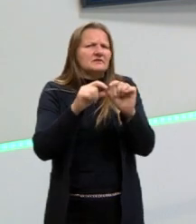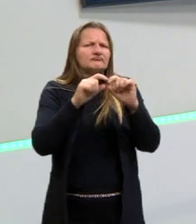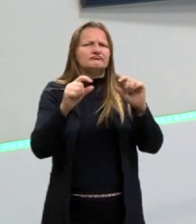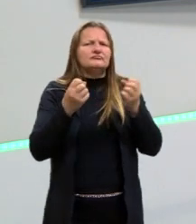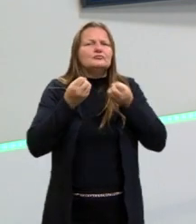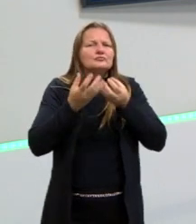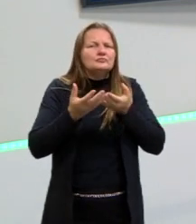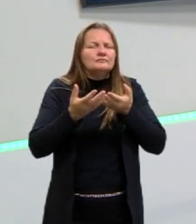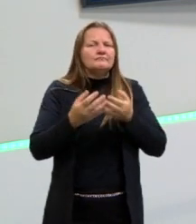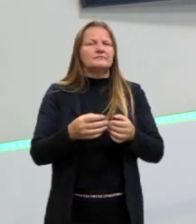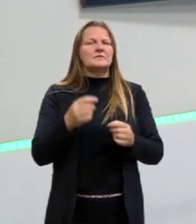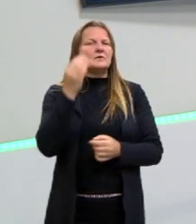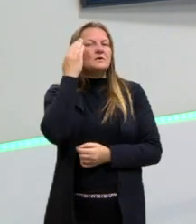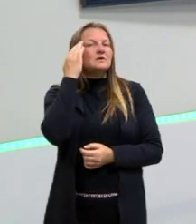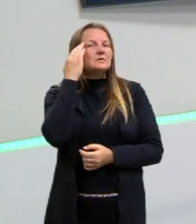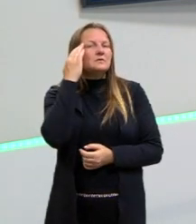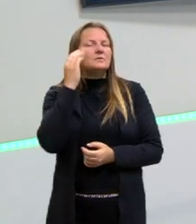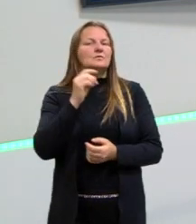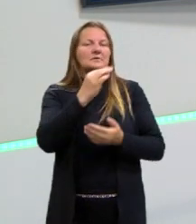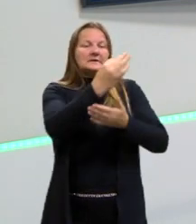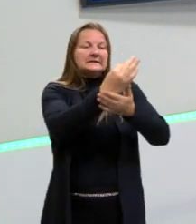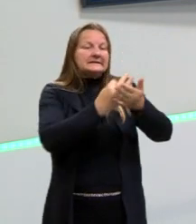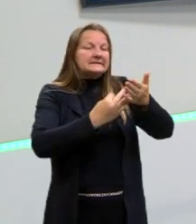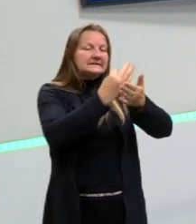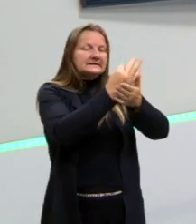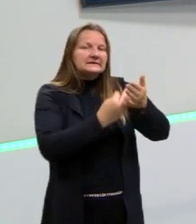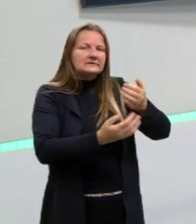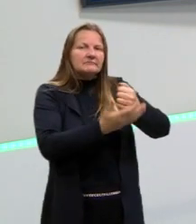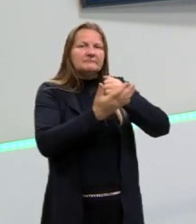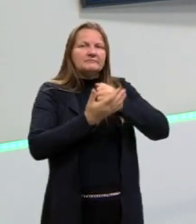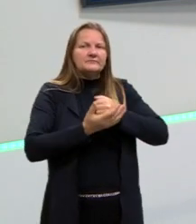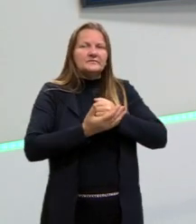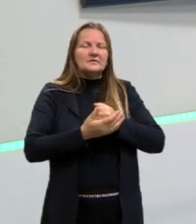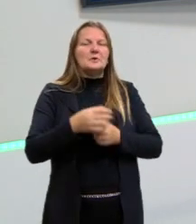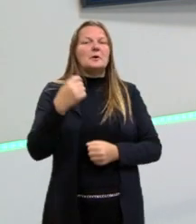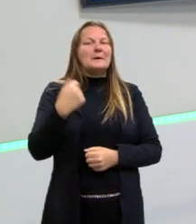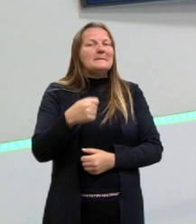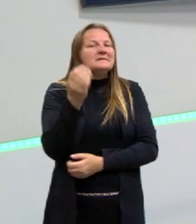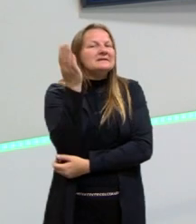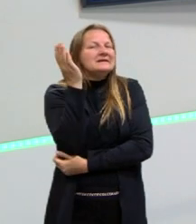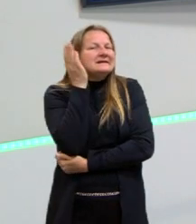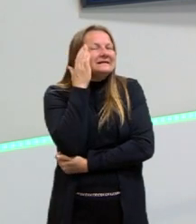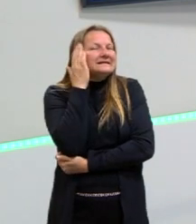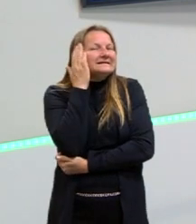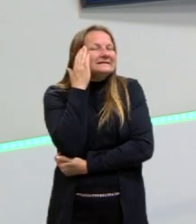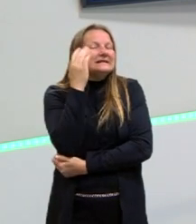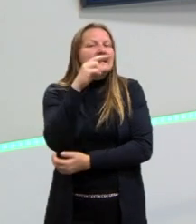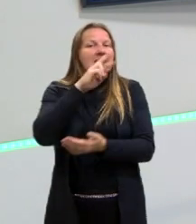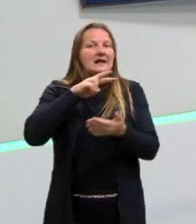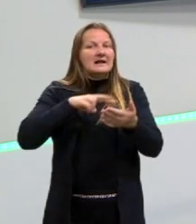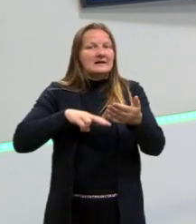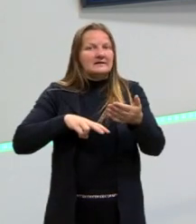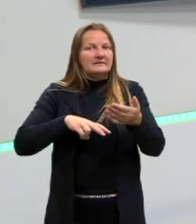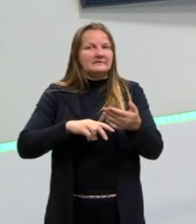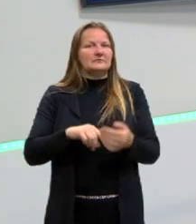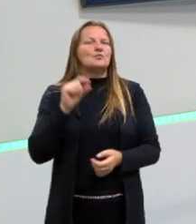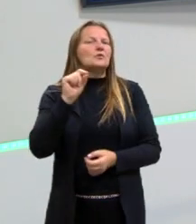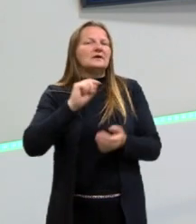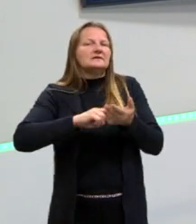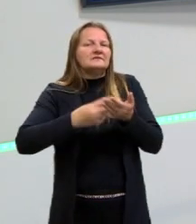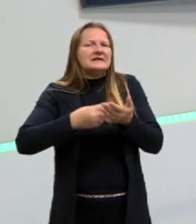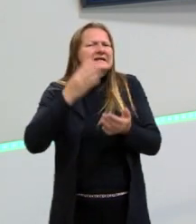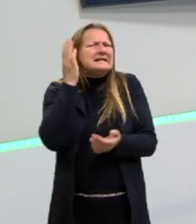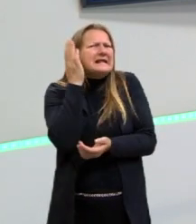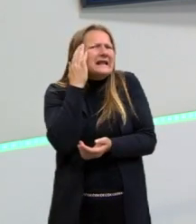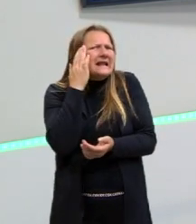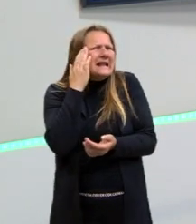Para entender o que nos dizem os textos de apoio, a gente precisa saber ler, tá? O que